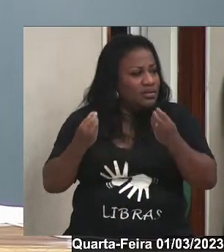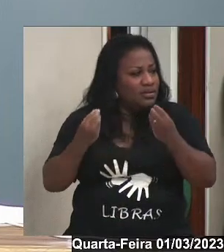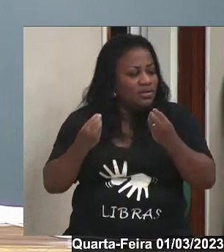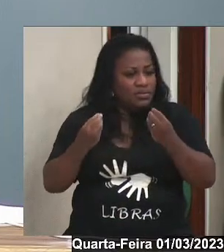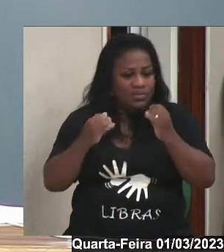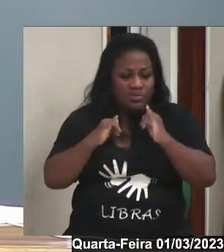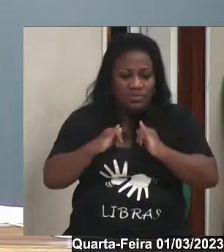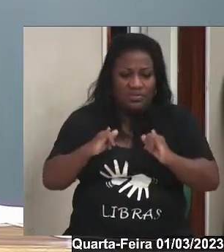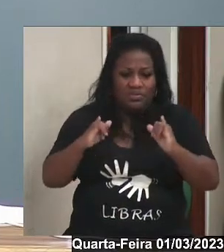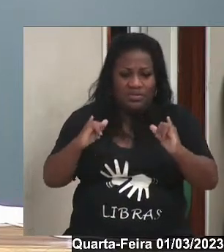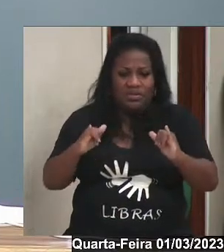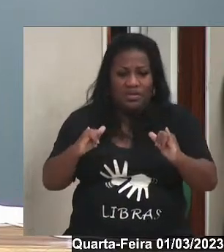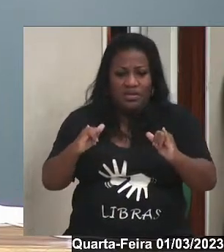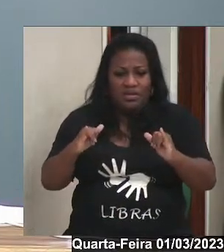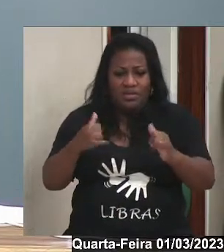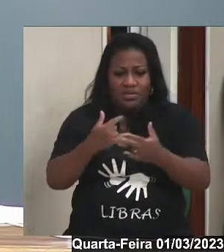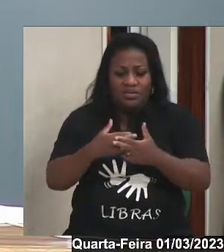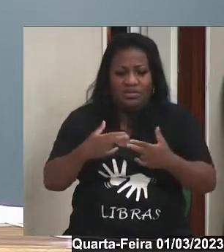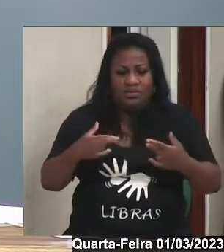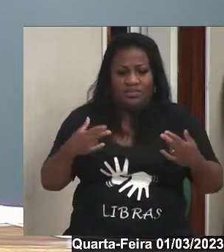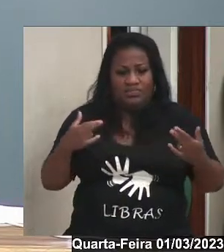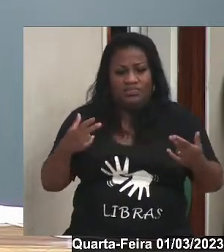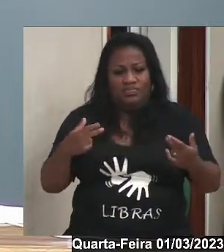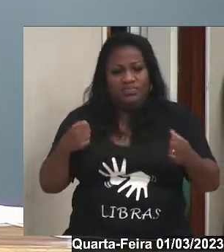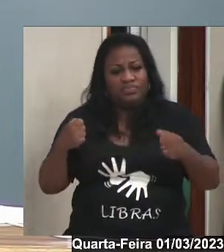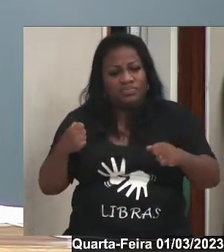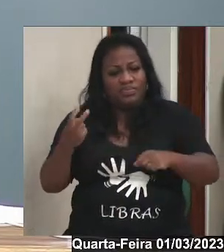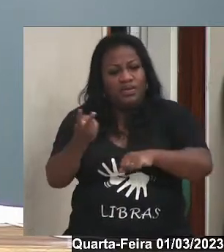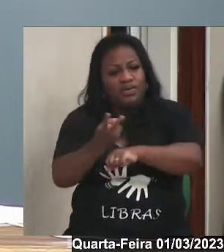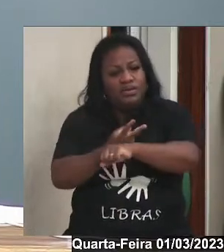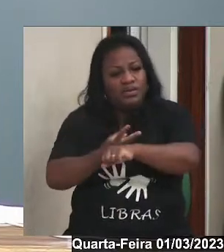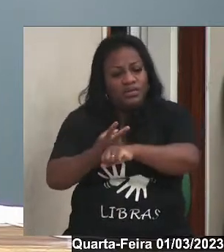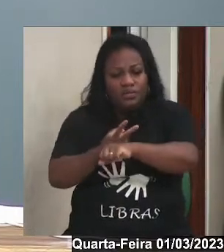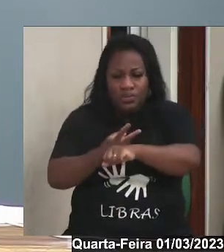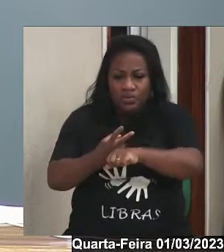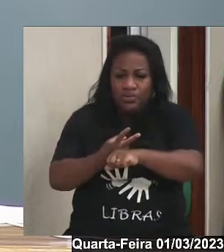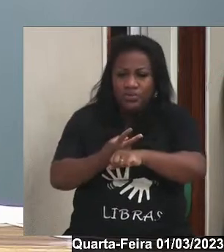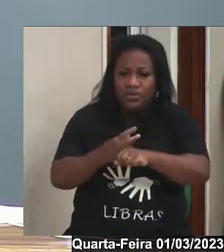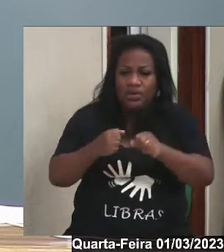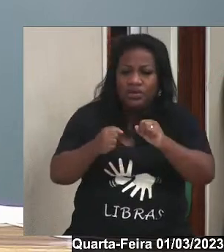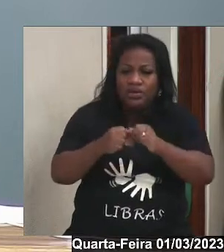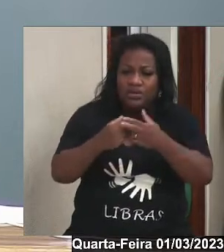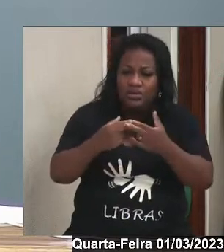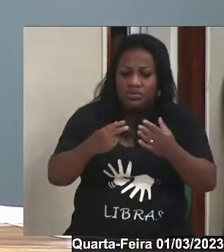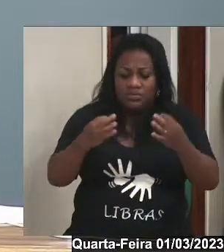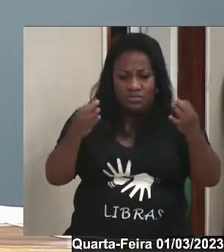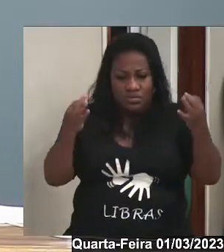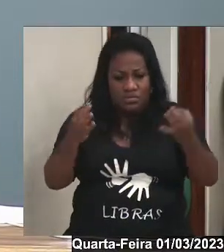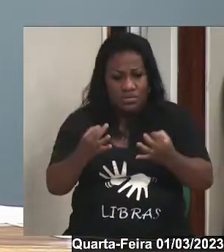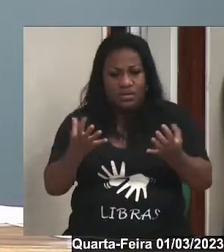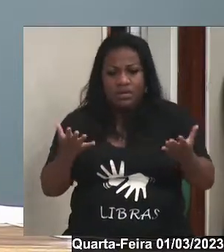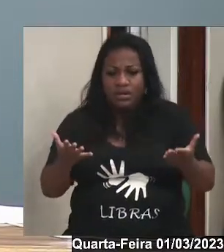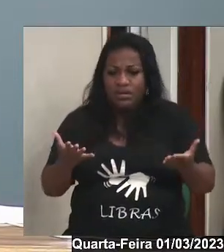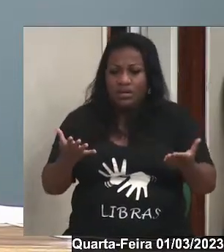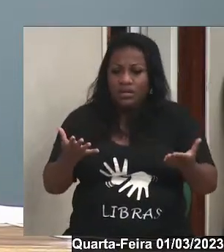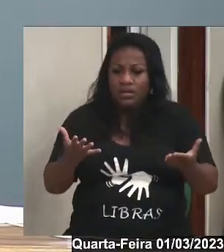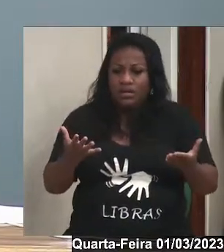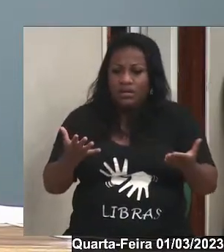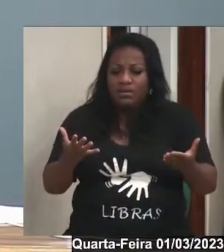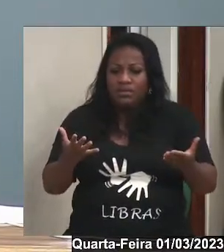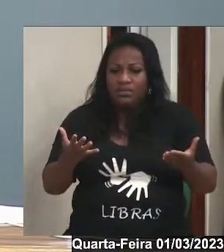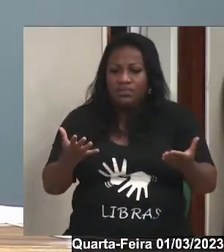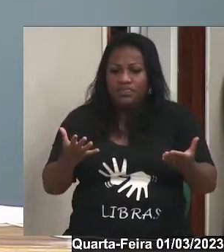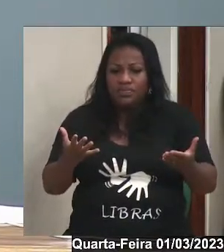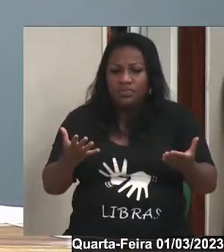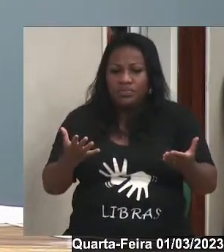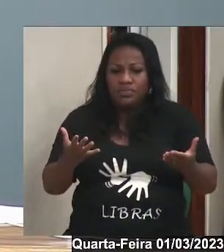senhor pontua algumas coisas, eu acho que a gente tem que procurar melhoria para o nosso jovem, sim, procurar coisas melhores, para que eles consigam trilhar algo melhor. É o que a gente